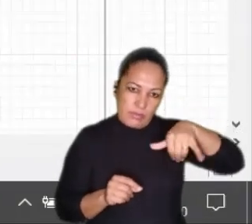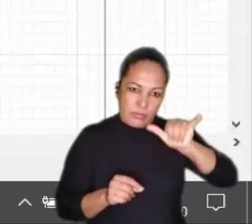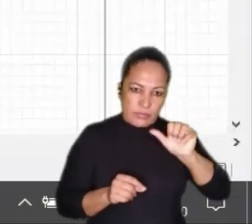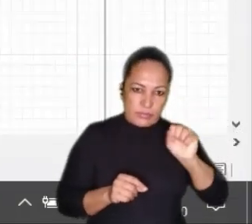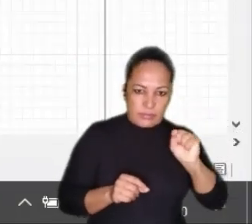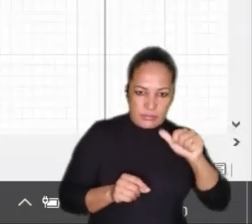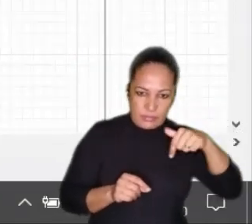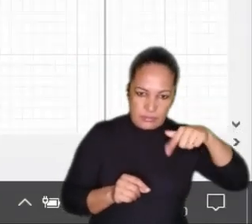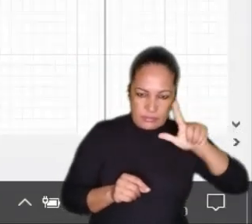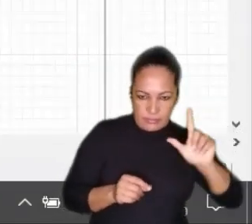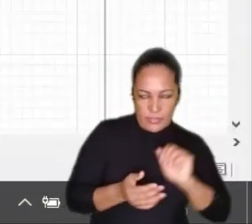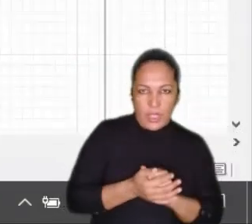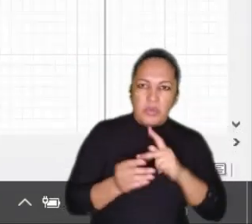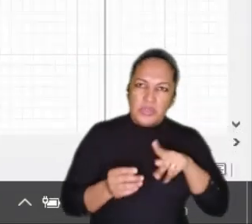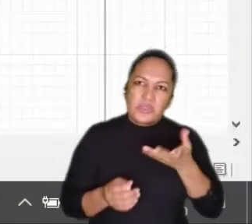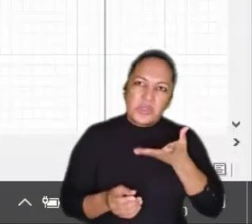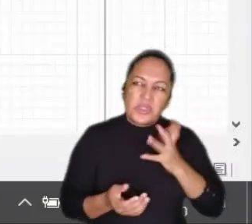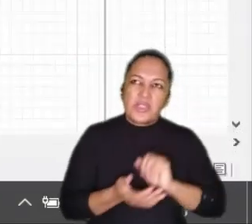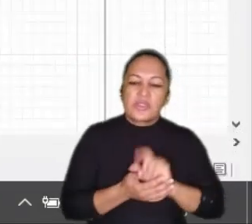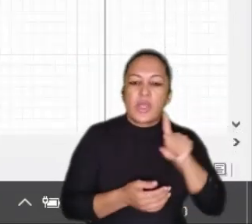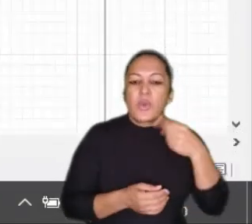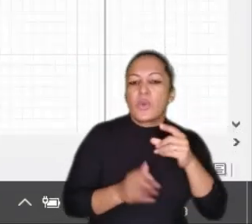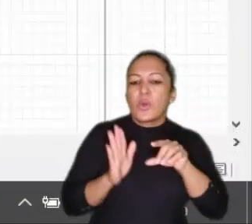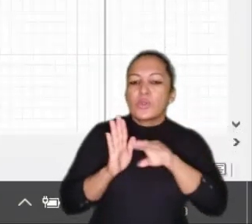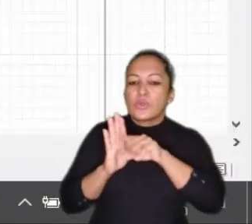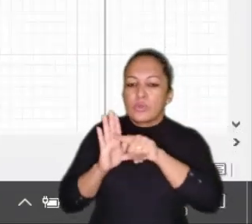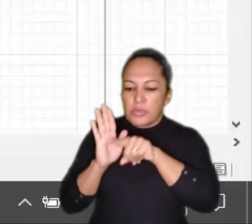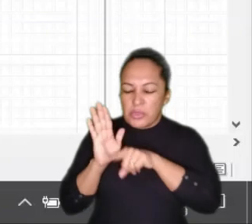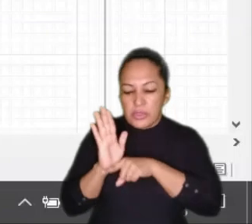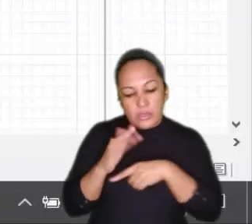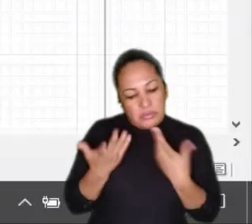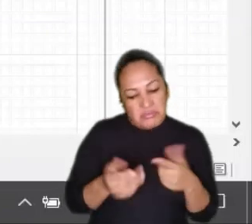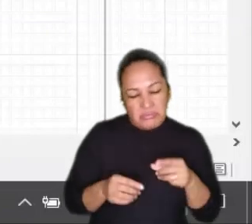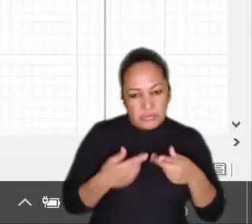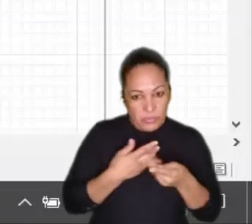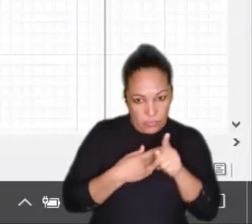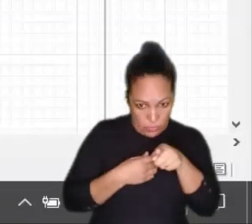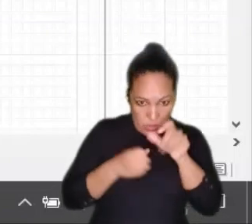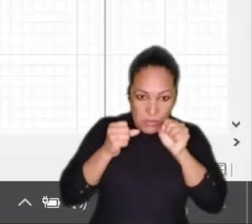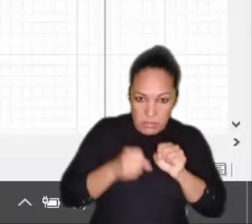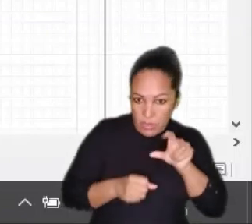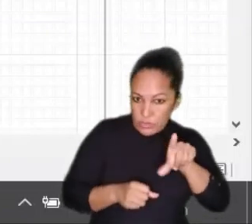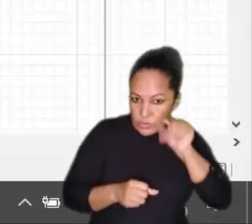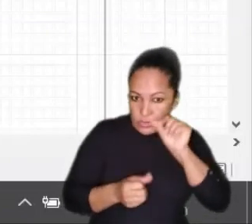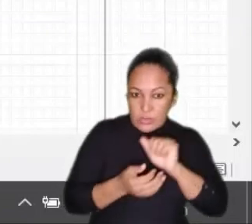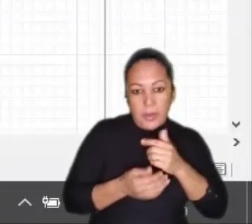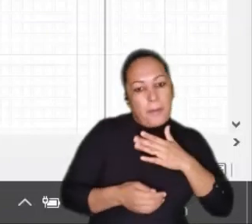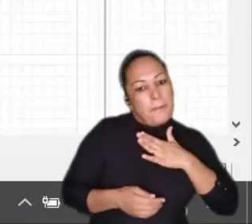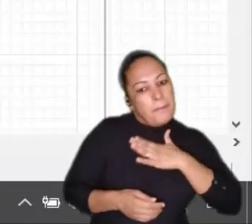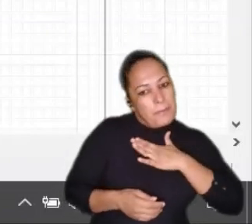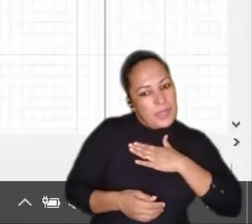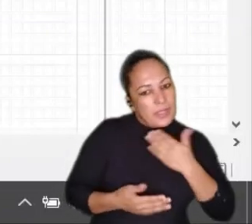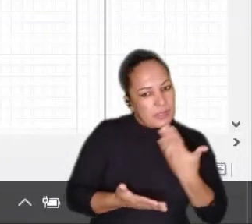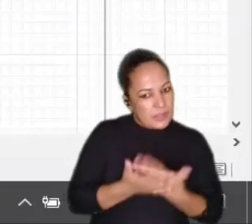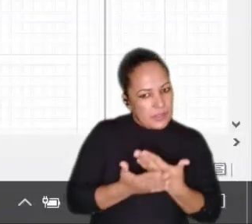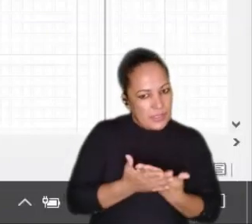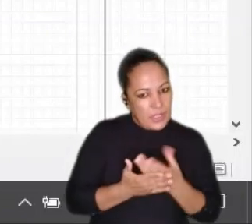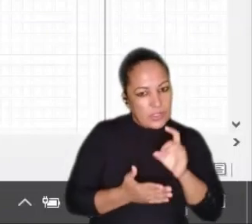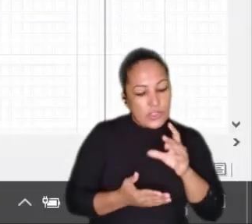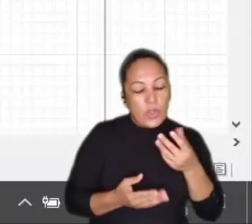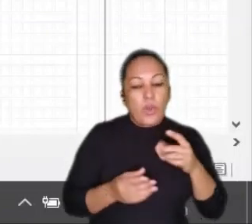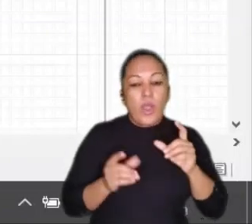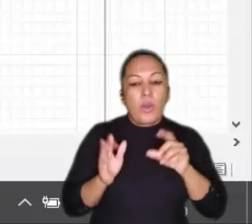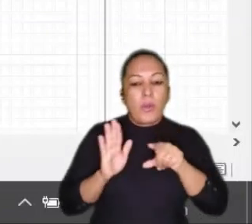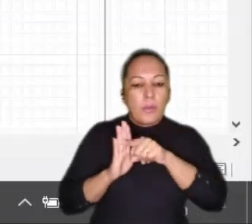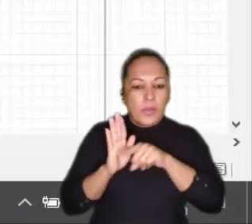utilizar, tá? Professor, eu quero usar o Postgre, eu gostei mais da cara dele. Aí fica a seu critério, tá? As minhas aulas serão em cima